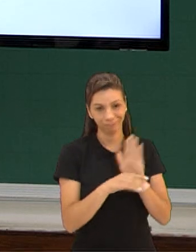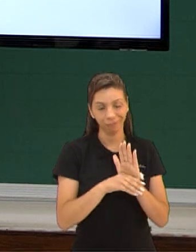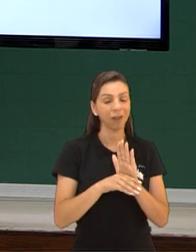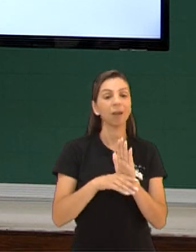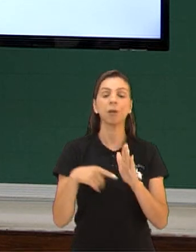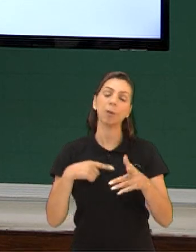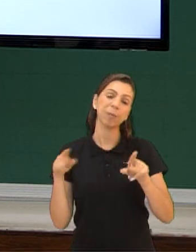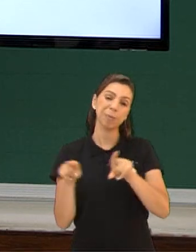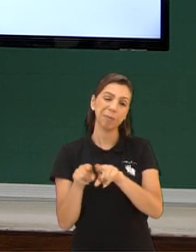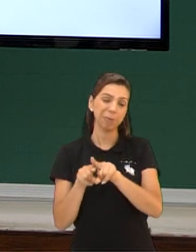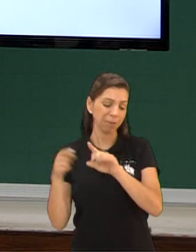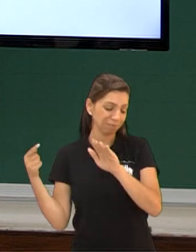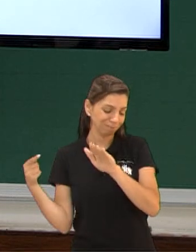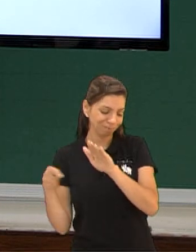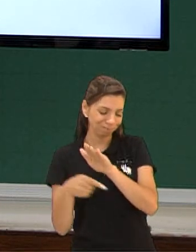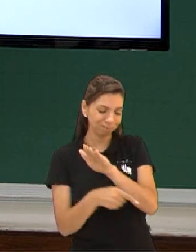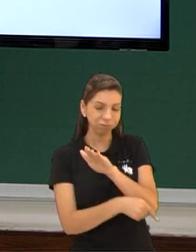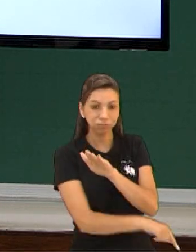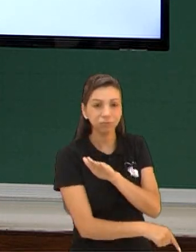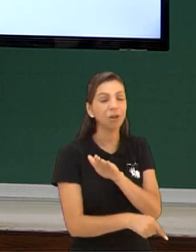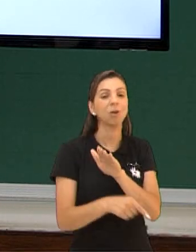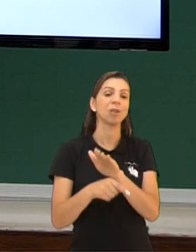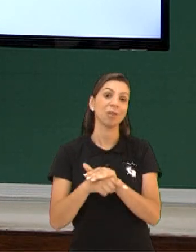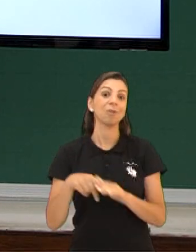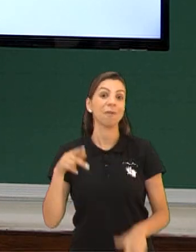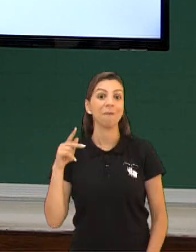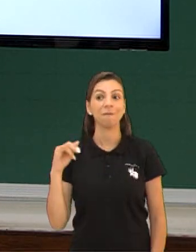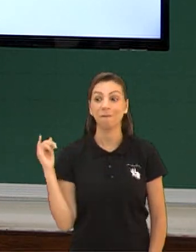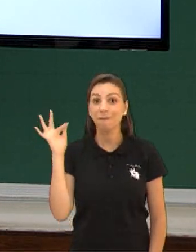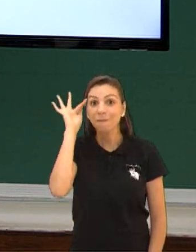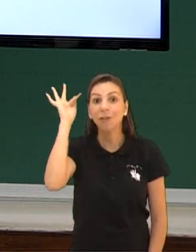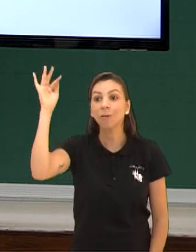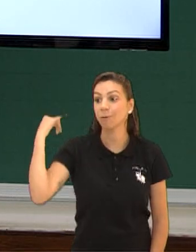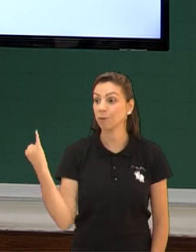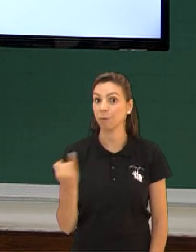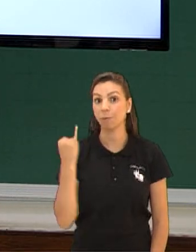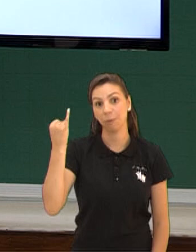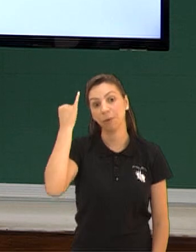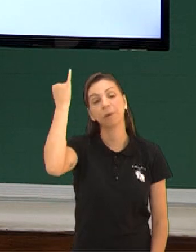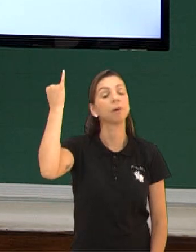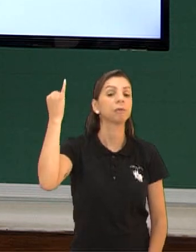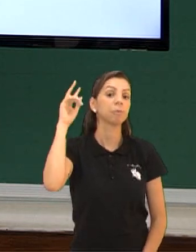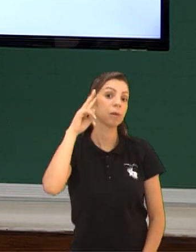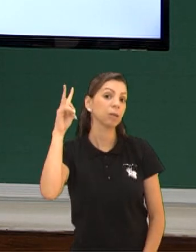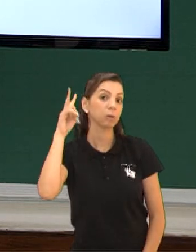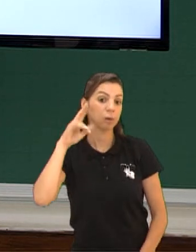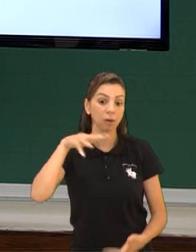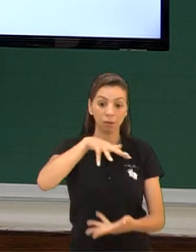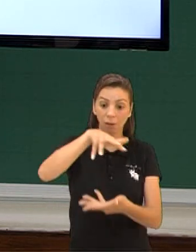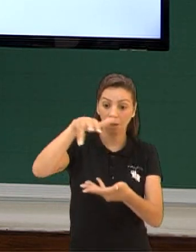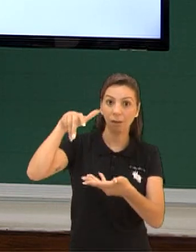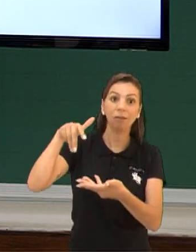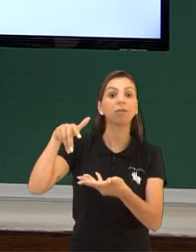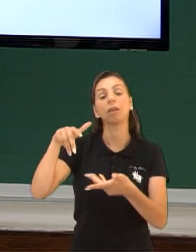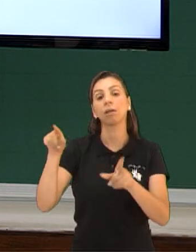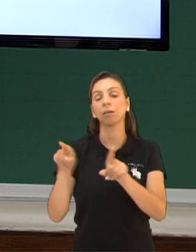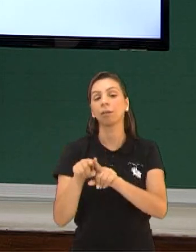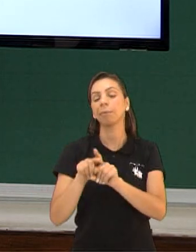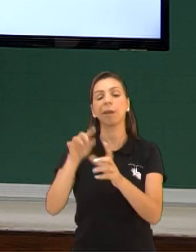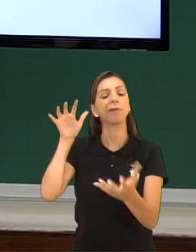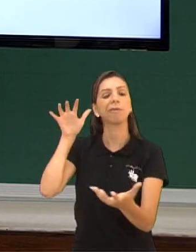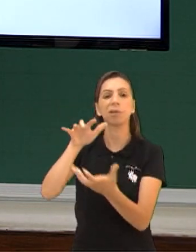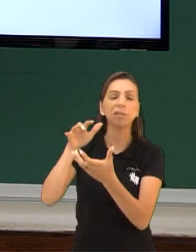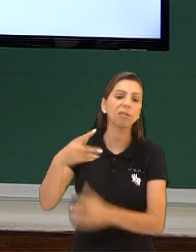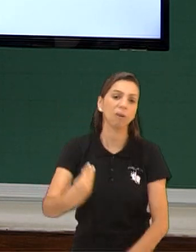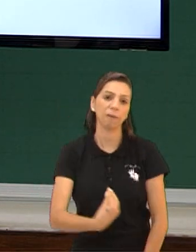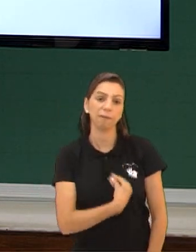aprofundar esse filósofo tão importante para a história da humanidade, para a história da filosofia e, consequentemente, influencia a sua, a minha